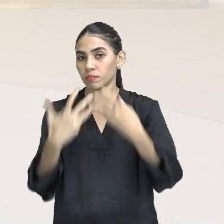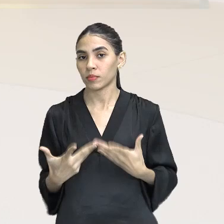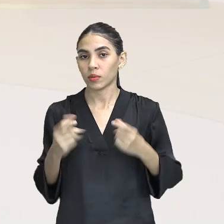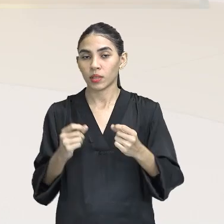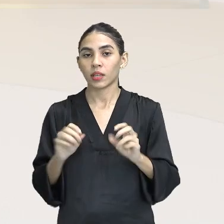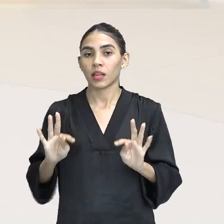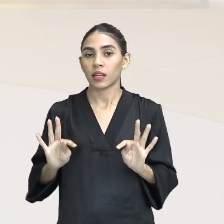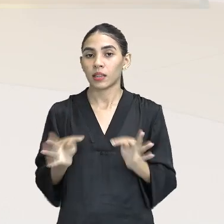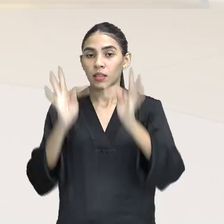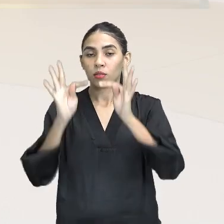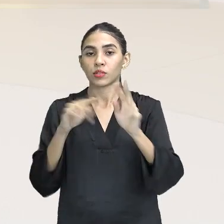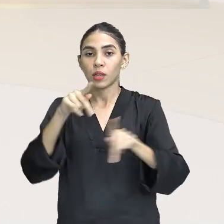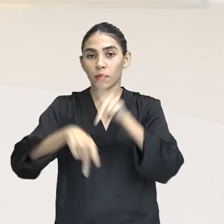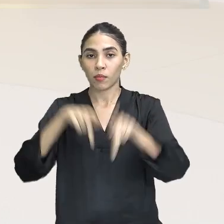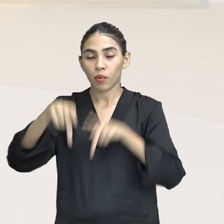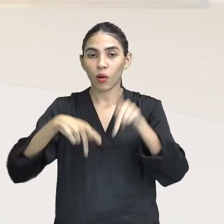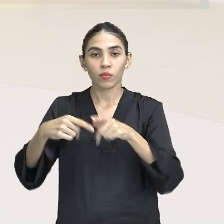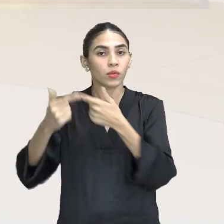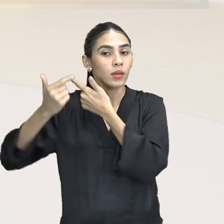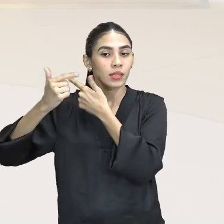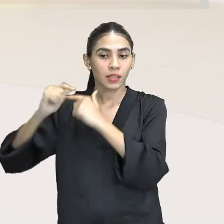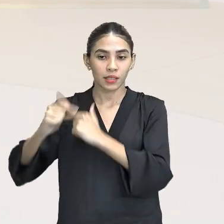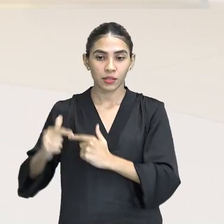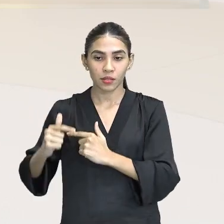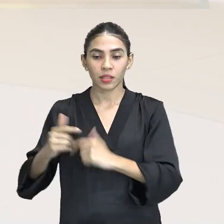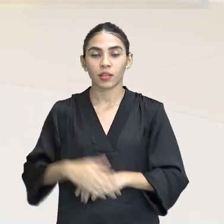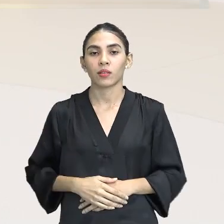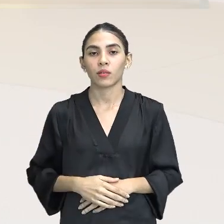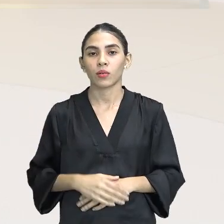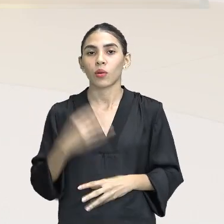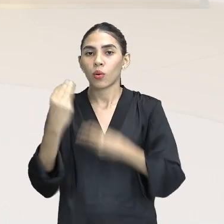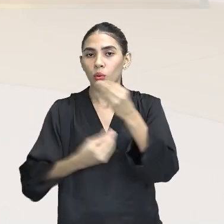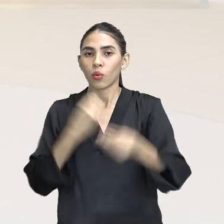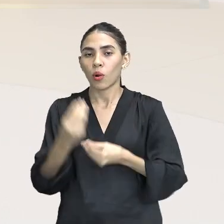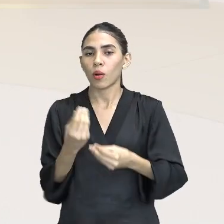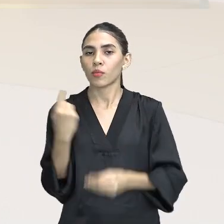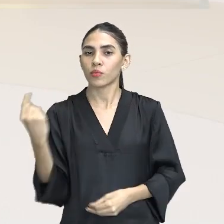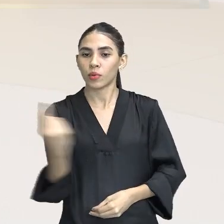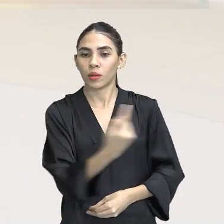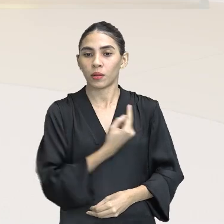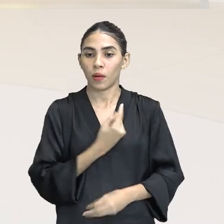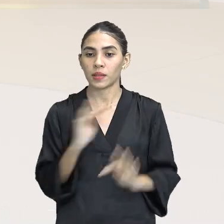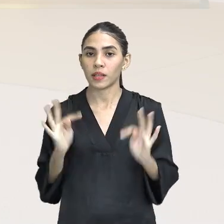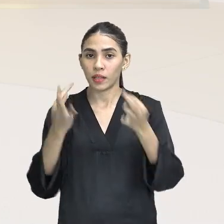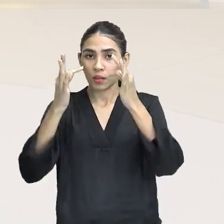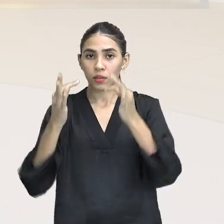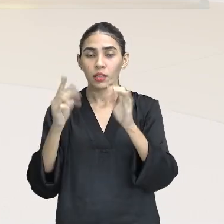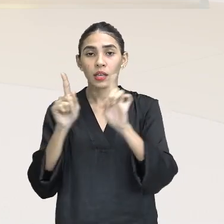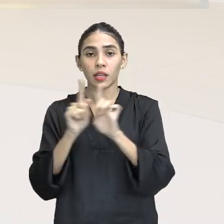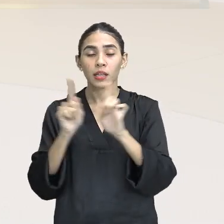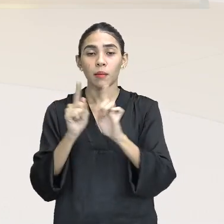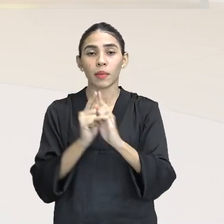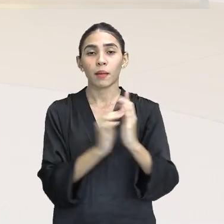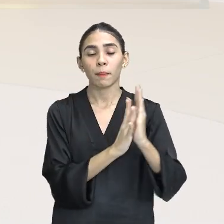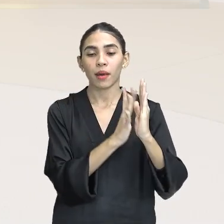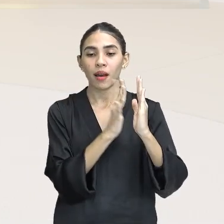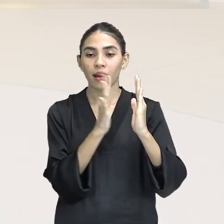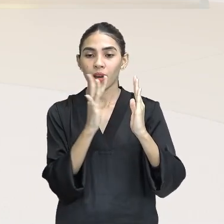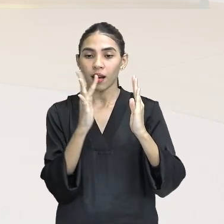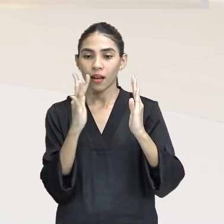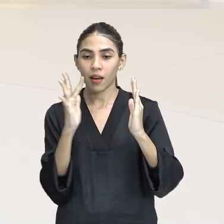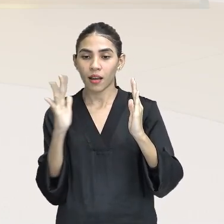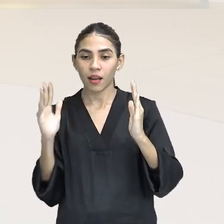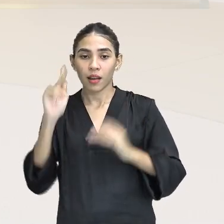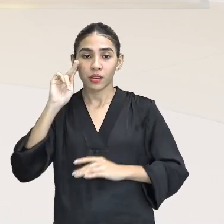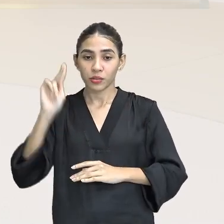dos povos ancestrais, nós vamos conversar sobre como nós somos tecnológicos, né? E como ao longo da história, né, professora